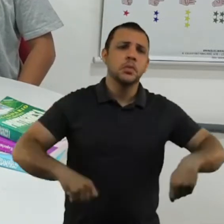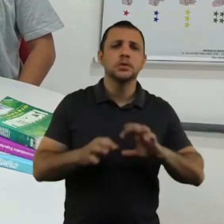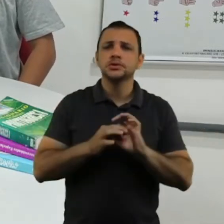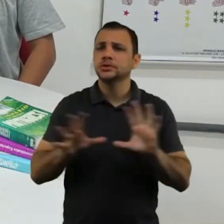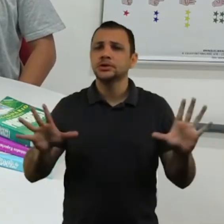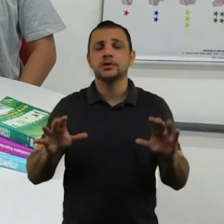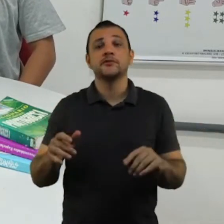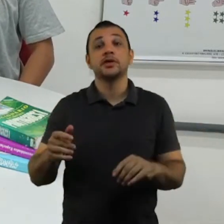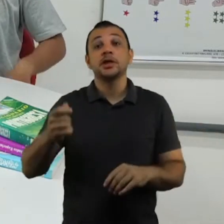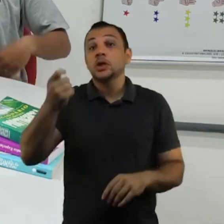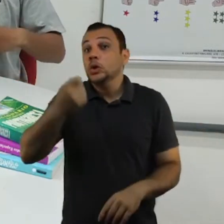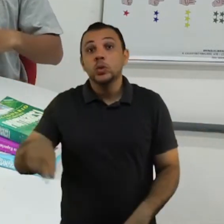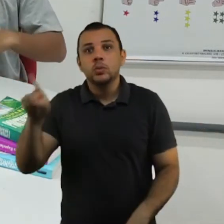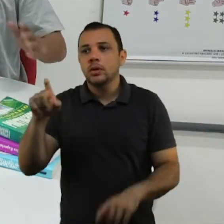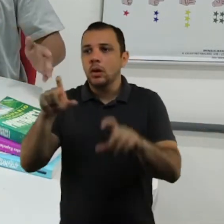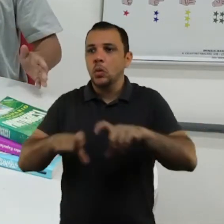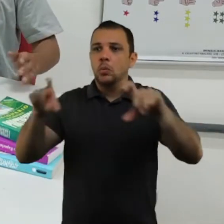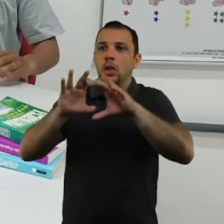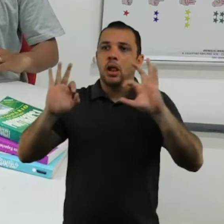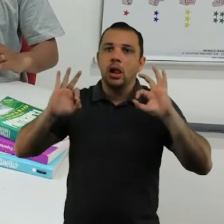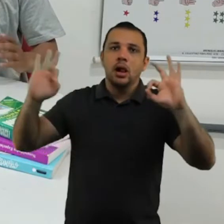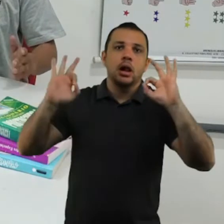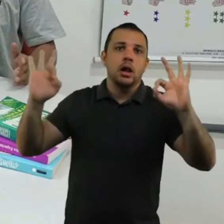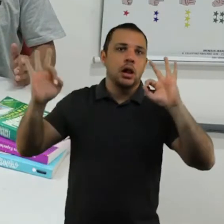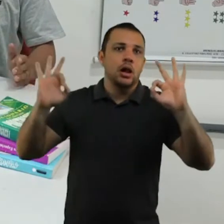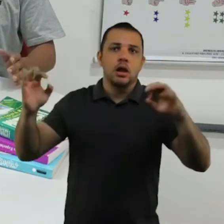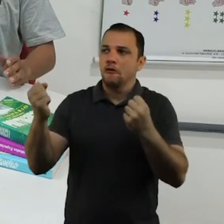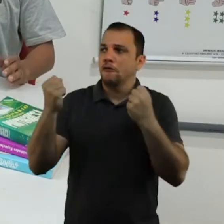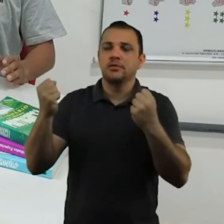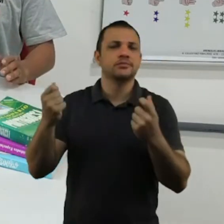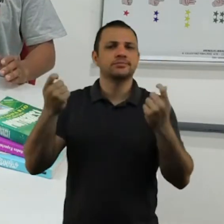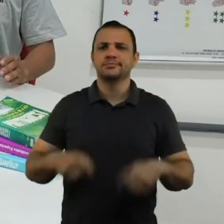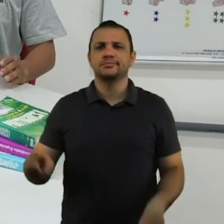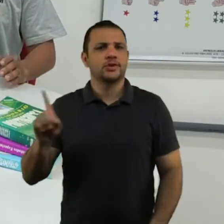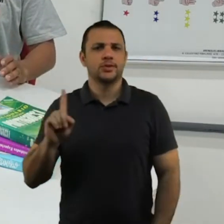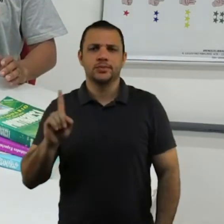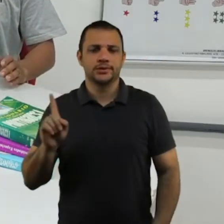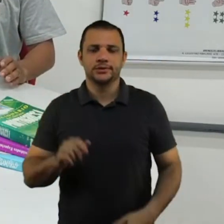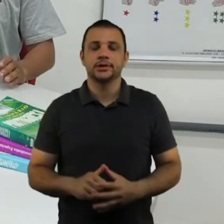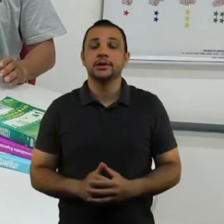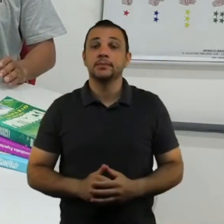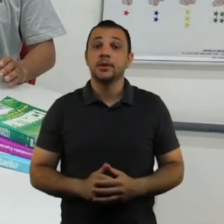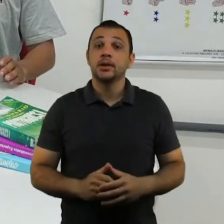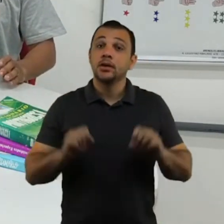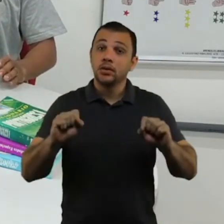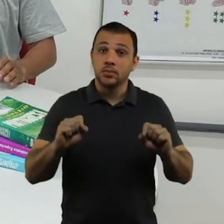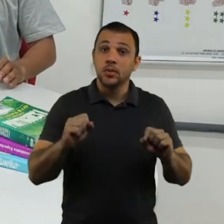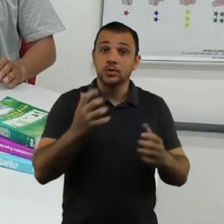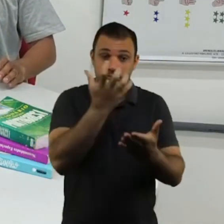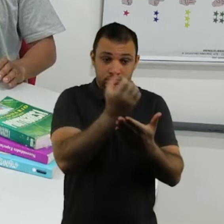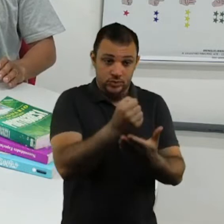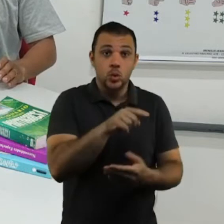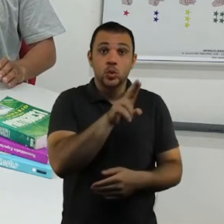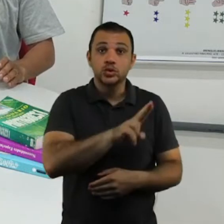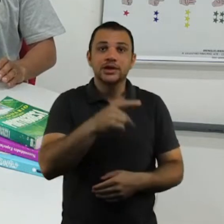ser acessível a ele, tá? Não precisa de um processador super potente ou algo do tipo. E ele tem a possibilidade de ter mais